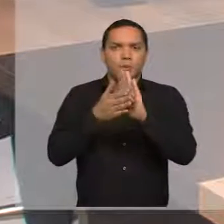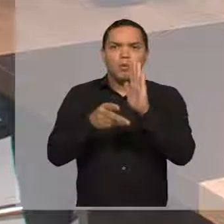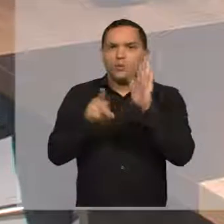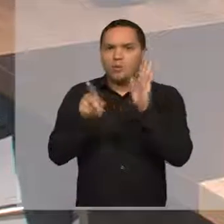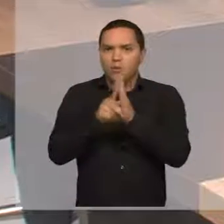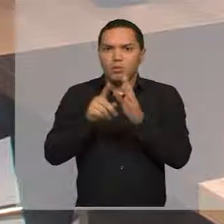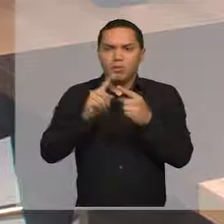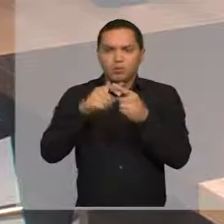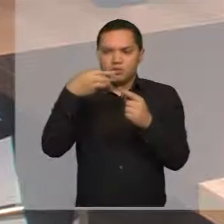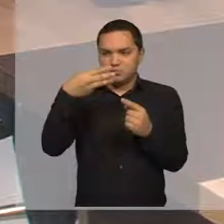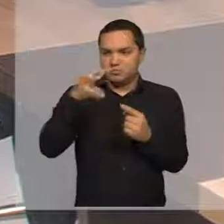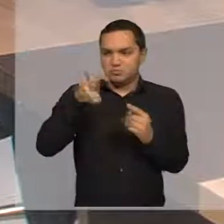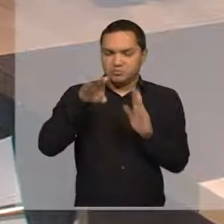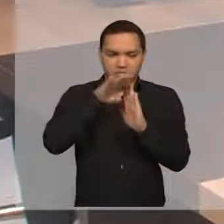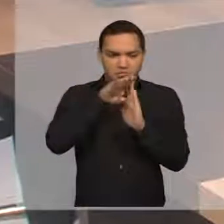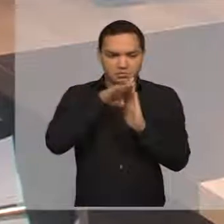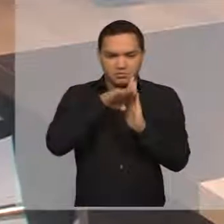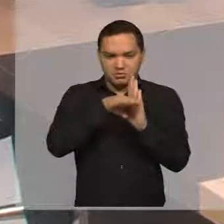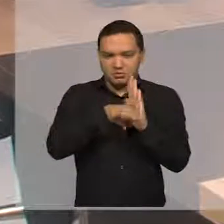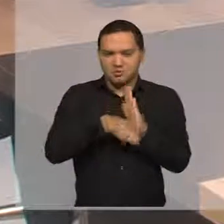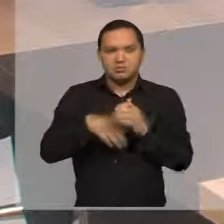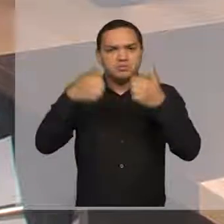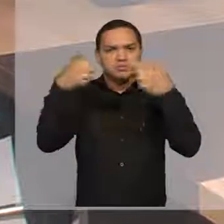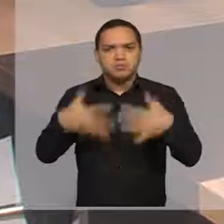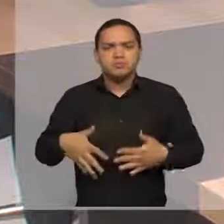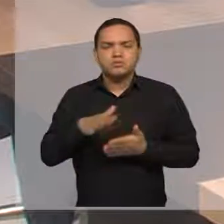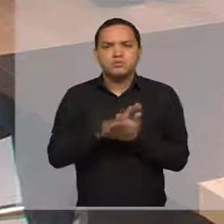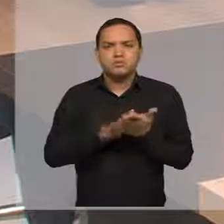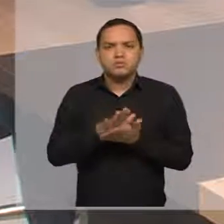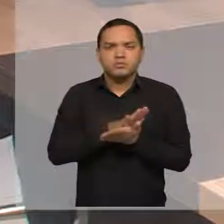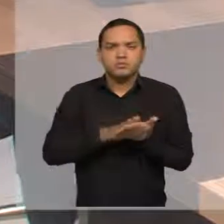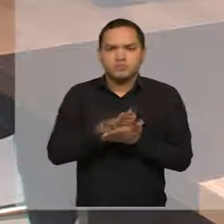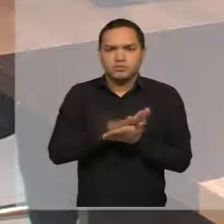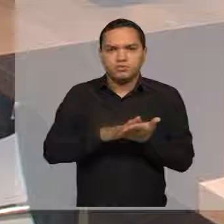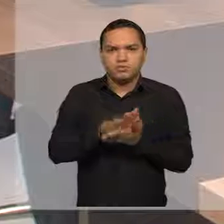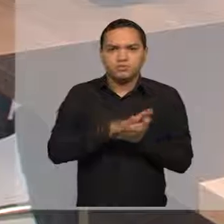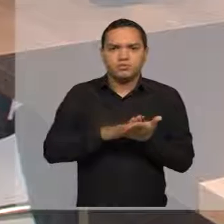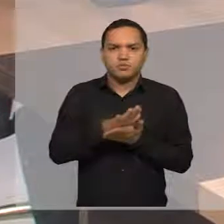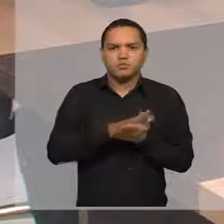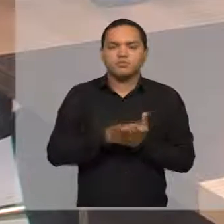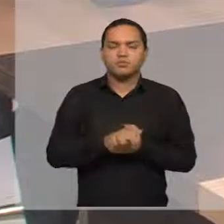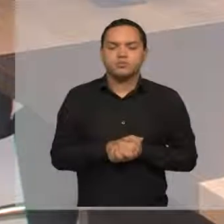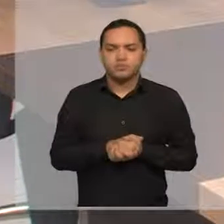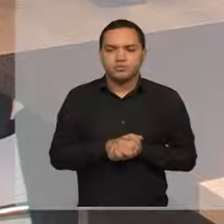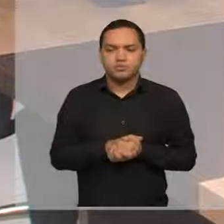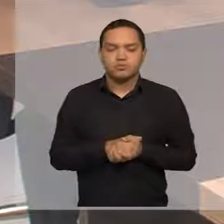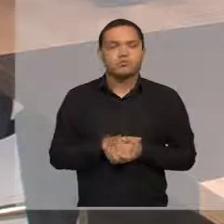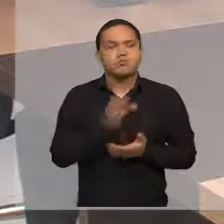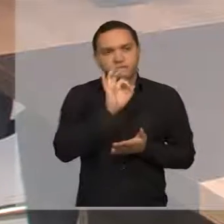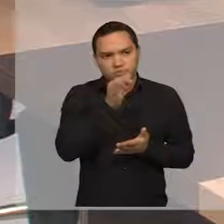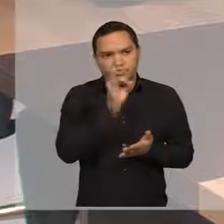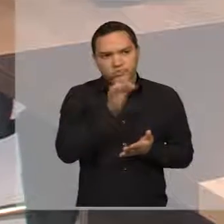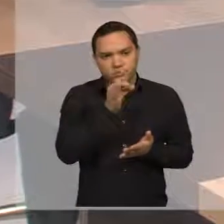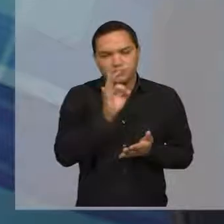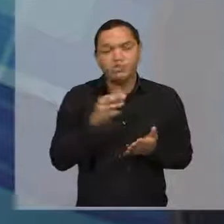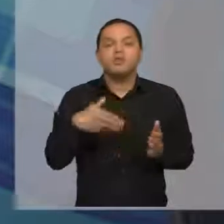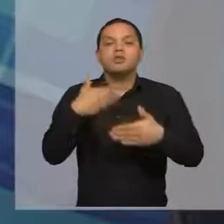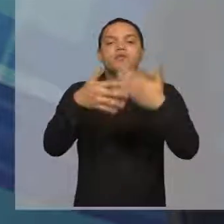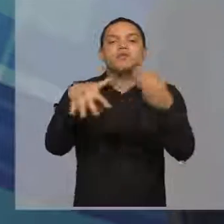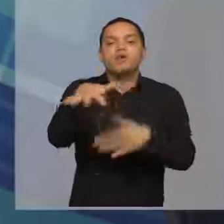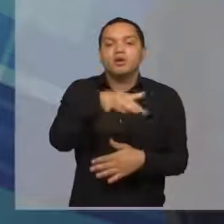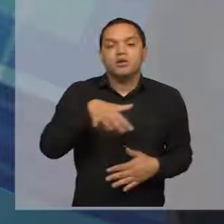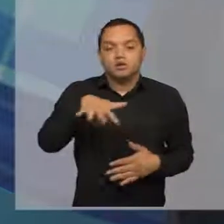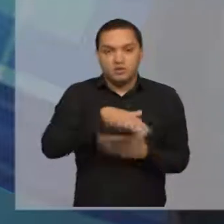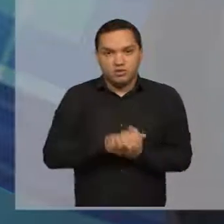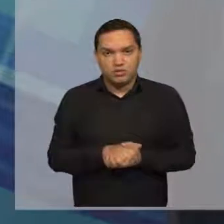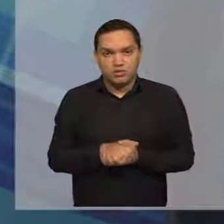nas 35, não se toca até aqui nada disso. Bem lembrado. Olha, você pega a questão do desenvolvimento regional. Quer dizer,